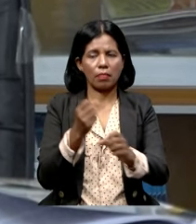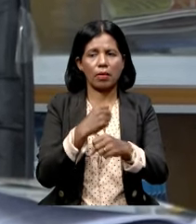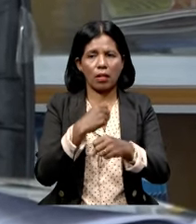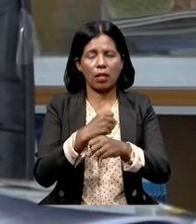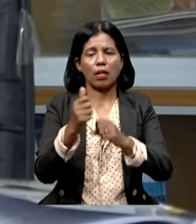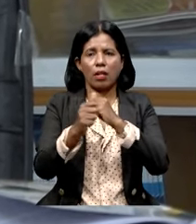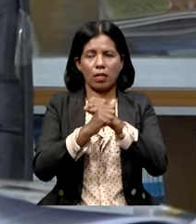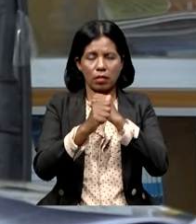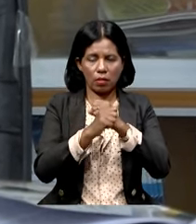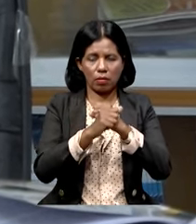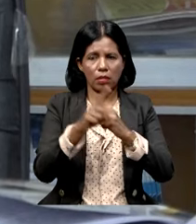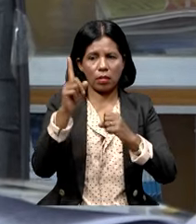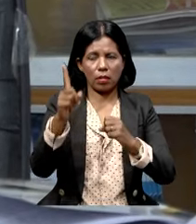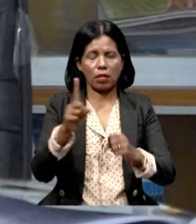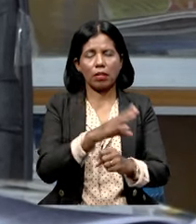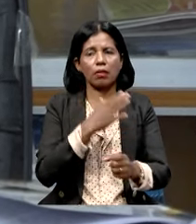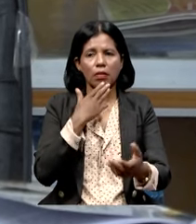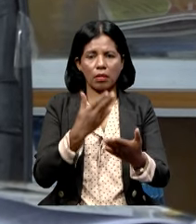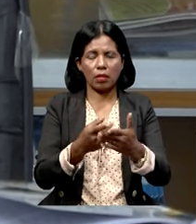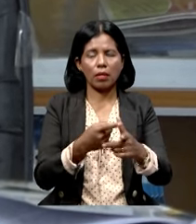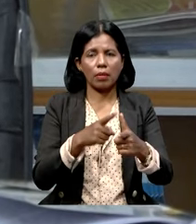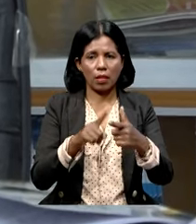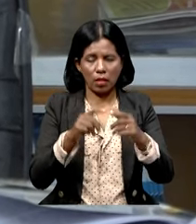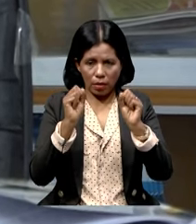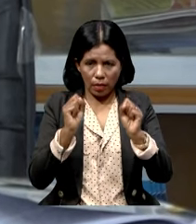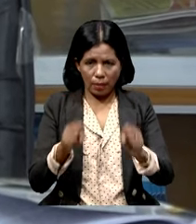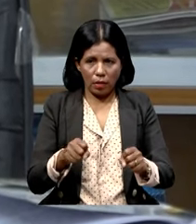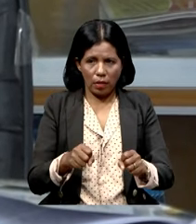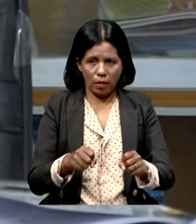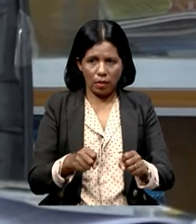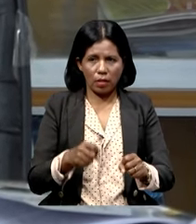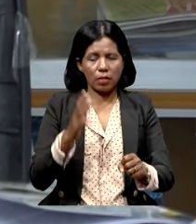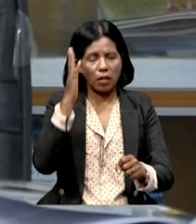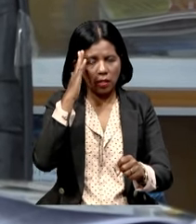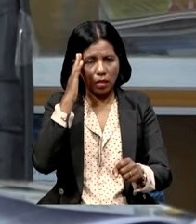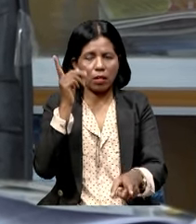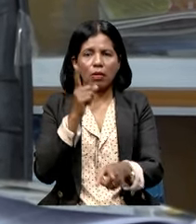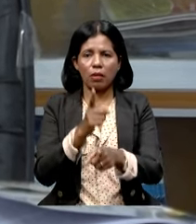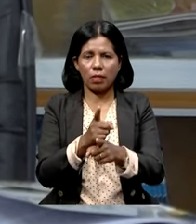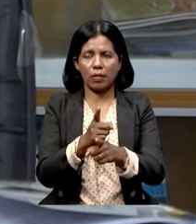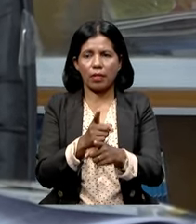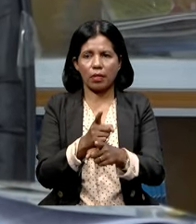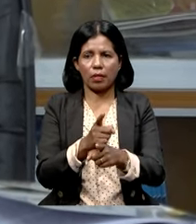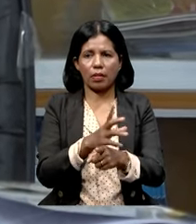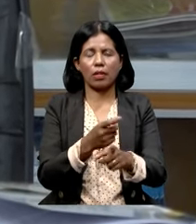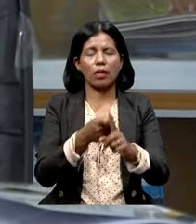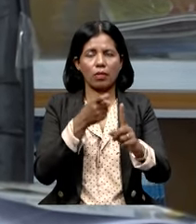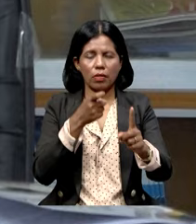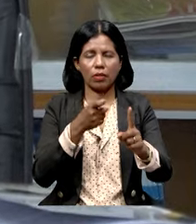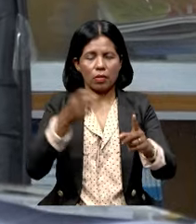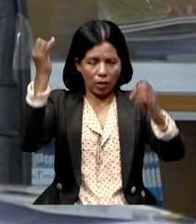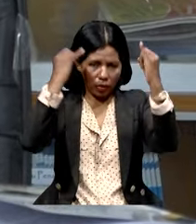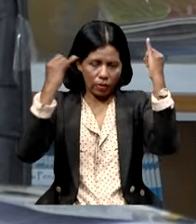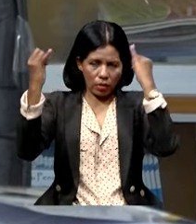ação proativo para depois a tubele, a tene lolos, veracidade hoje, informação